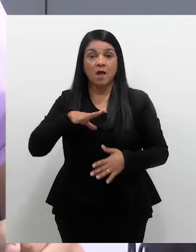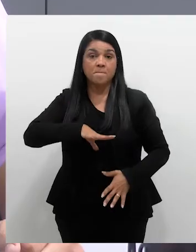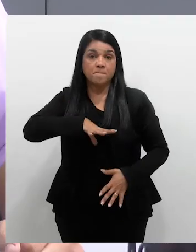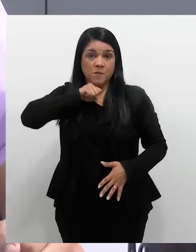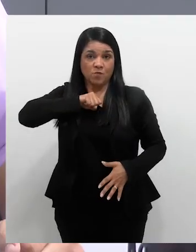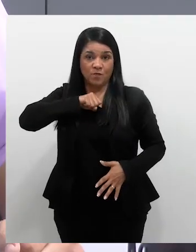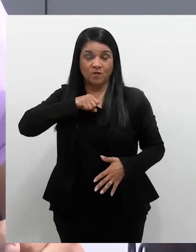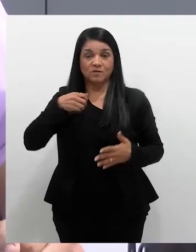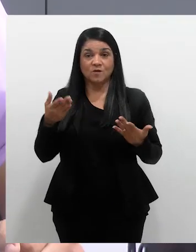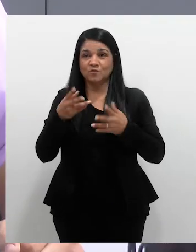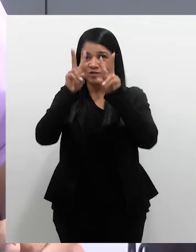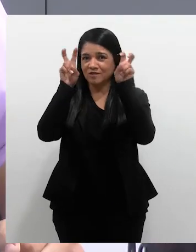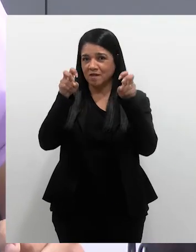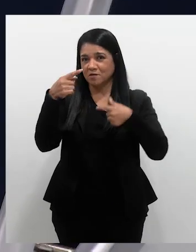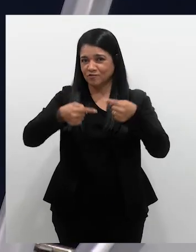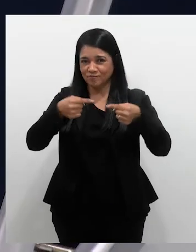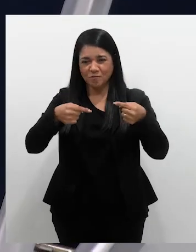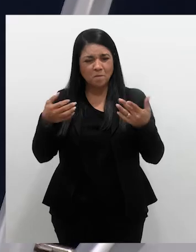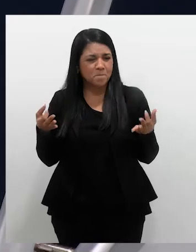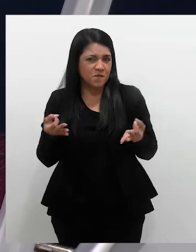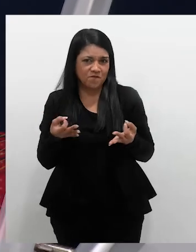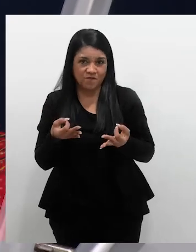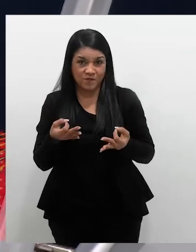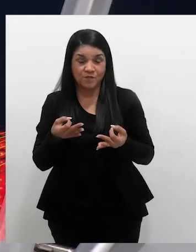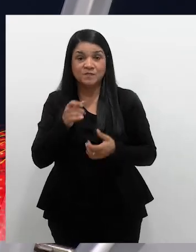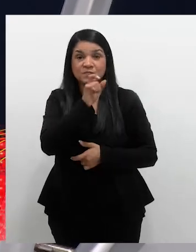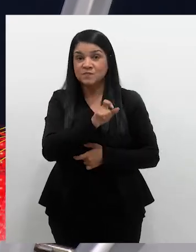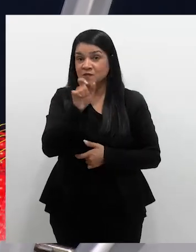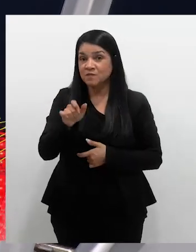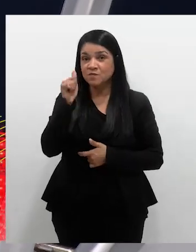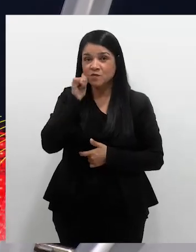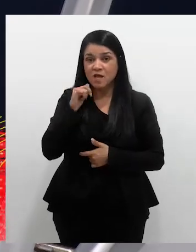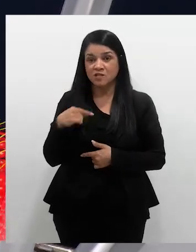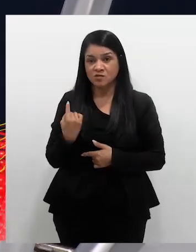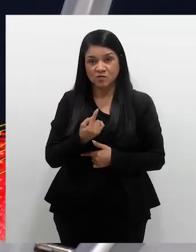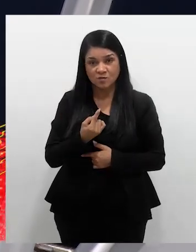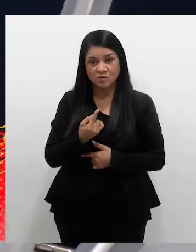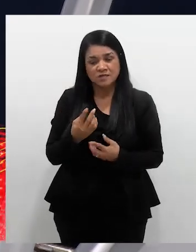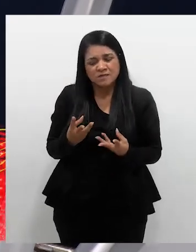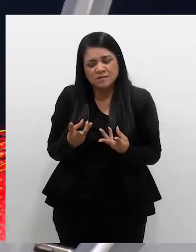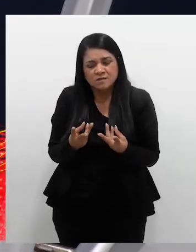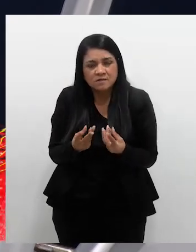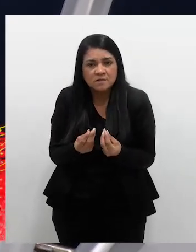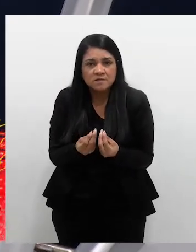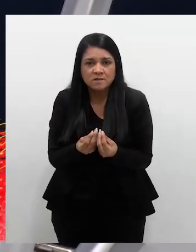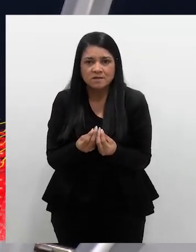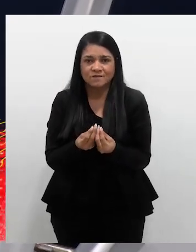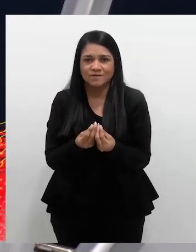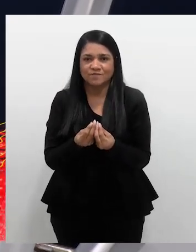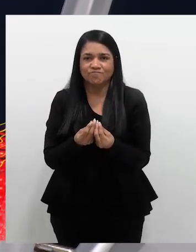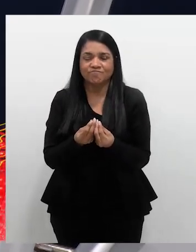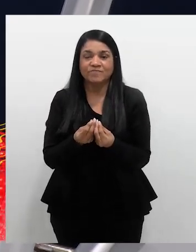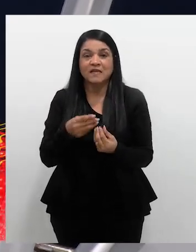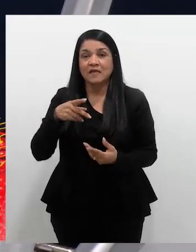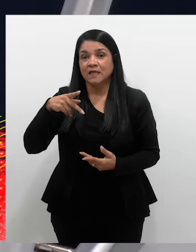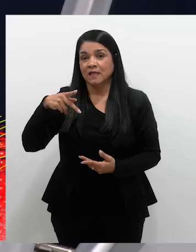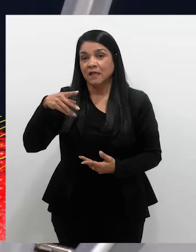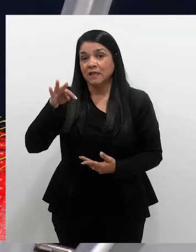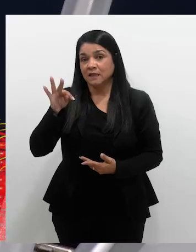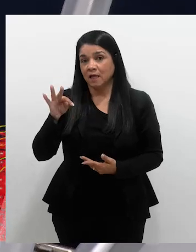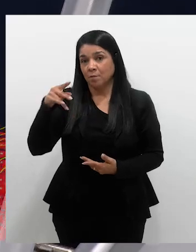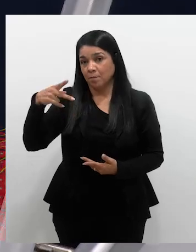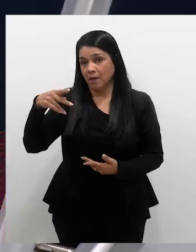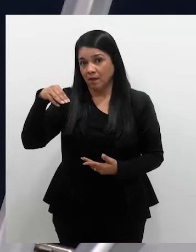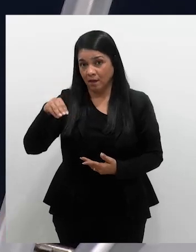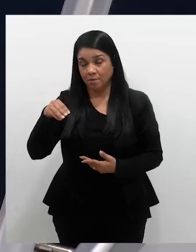em dia, e que eu acho perfeito, porque as mulheres, nós já somos mais sensíveis, nós passamos pela TPM,